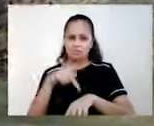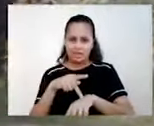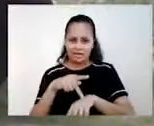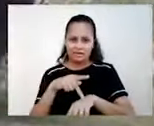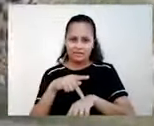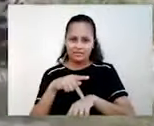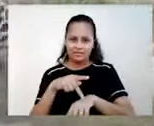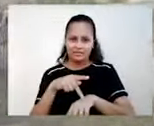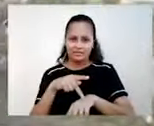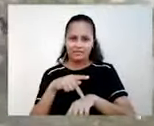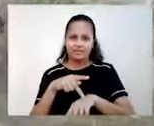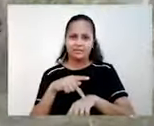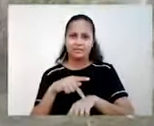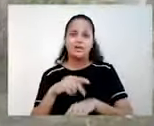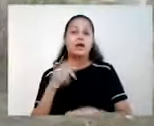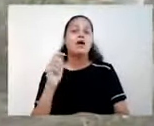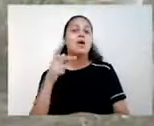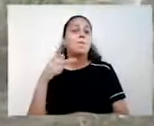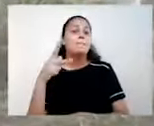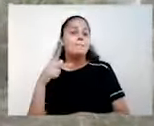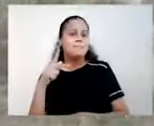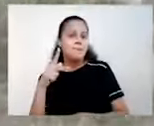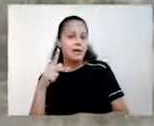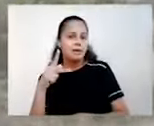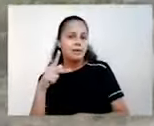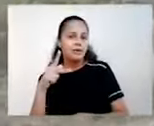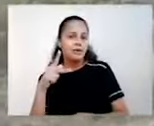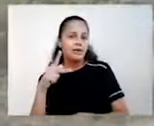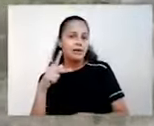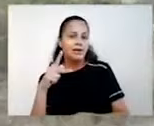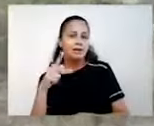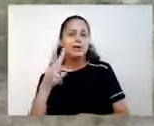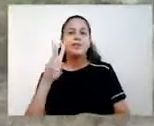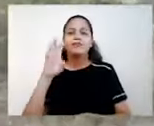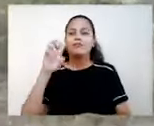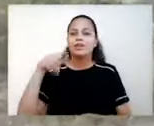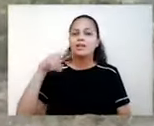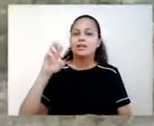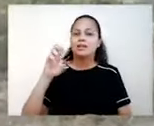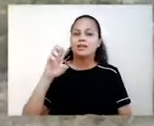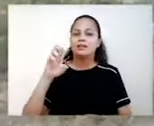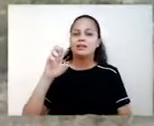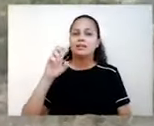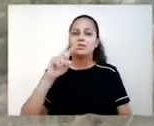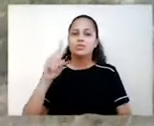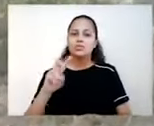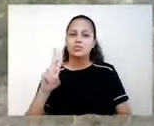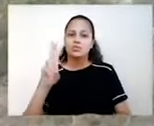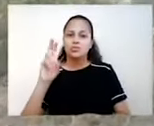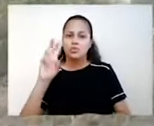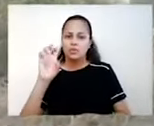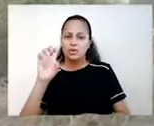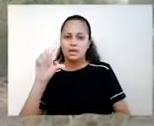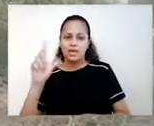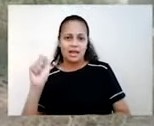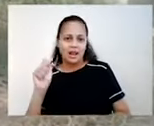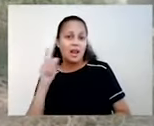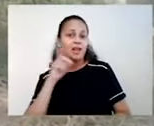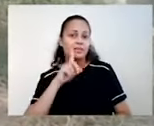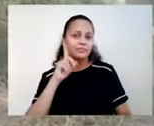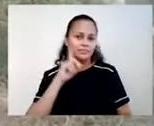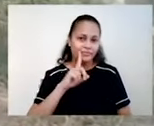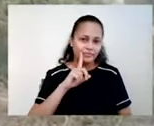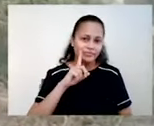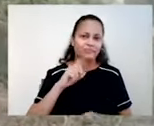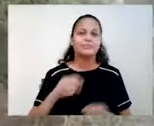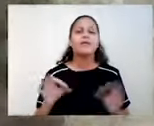Honduras, Nicarágua, Panamá, Paraguai, Peru, Suriname, Venezuela e Estados Unidos. Foi extinta em